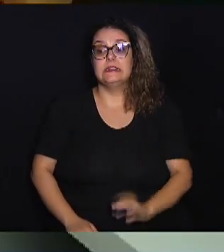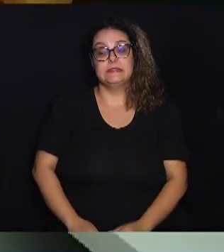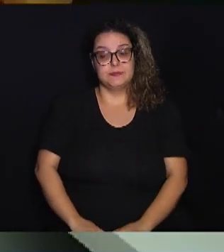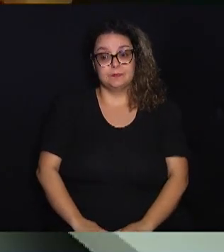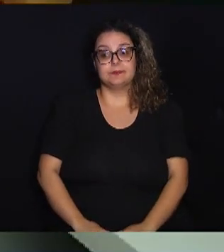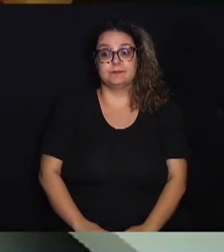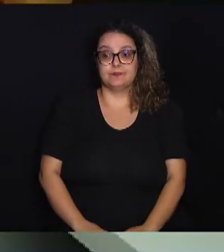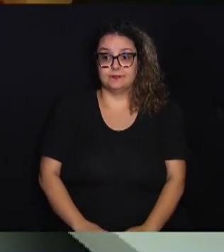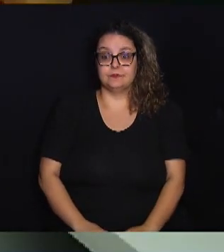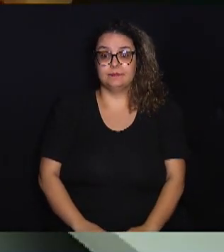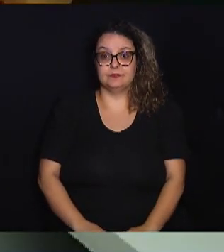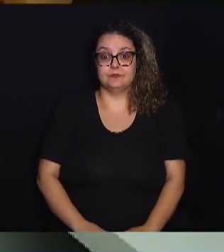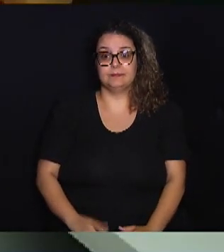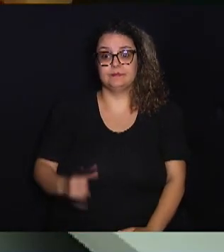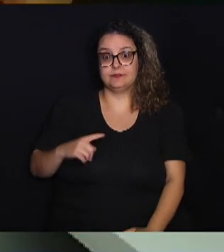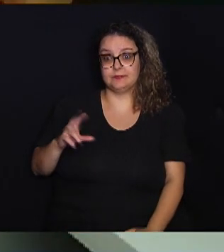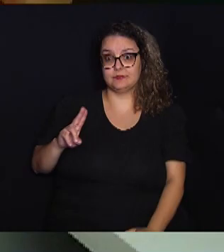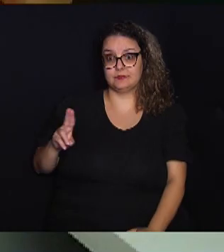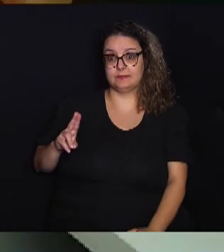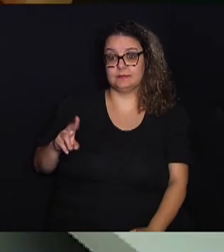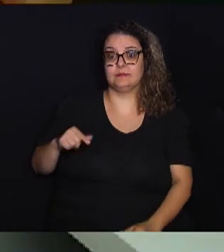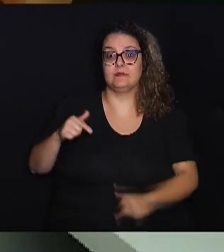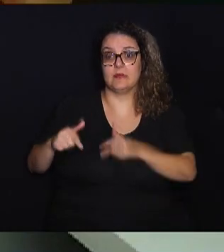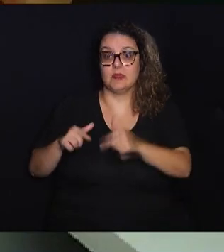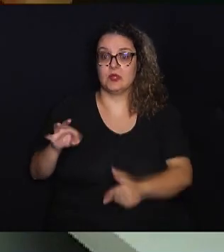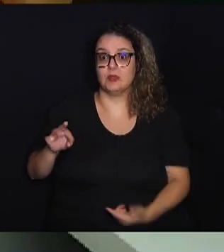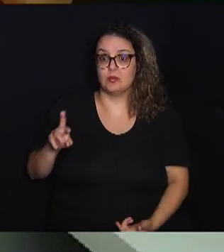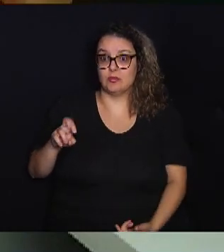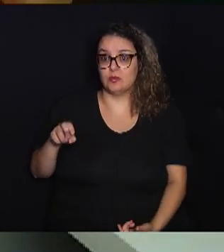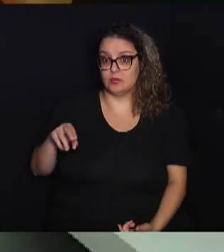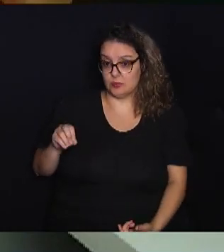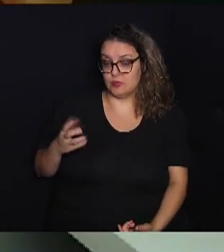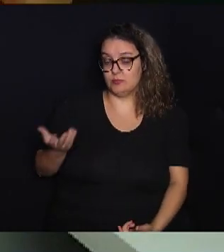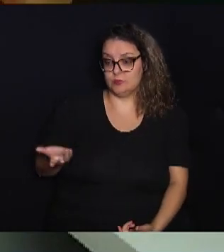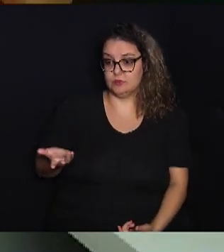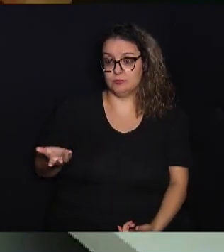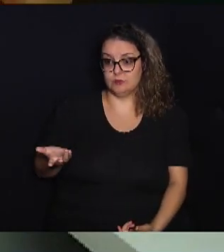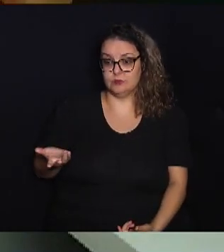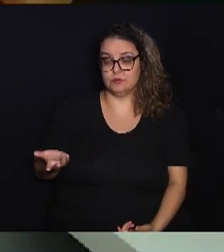Isso aí tem um nome que chama trabalhador de turno, né? Então,